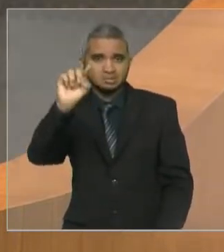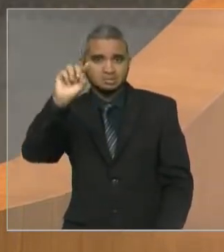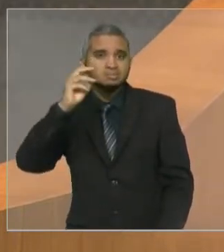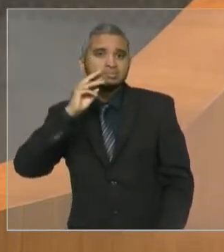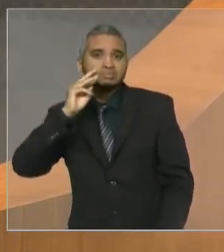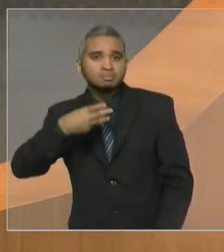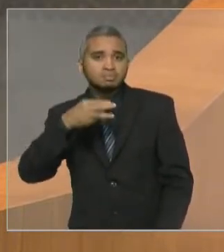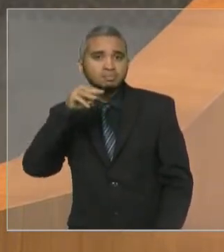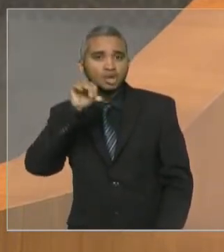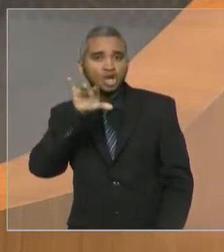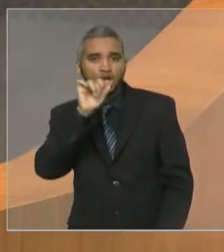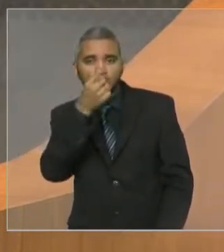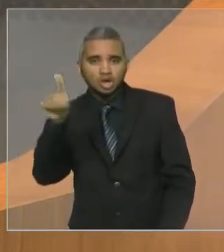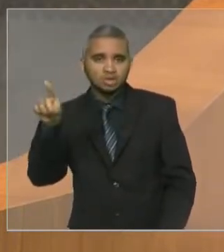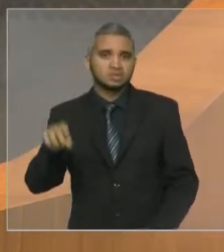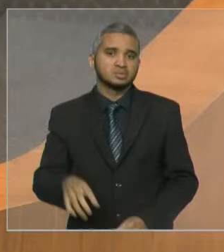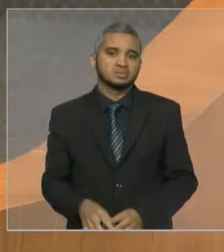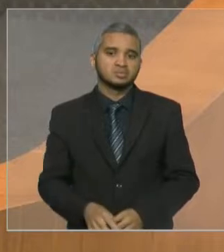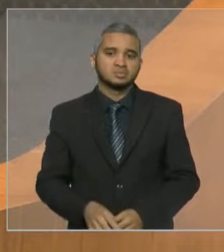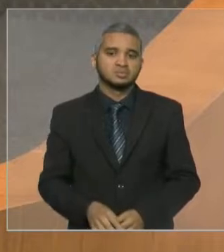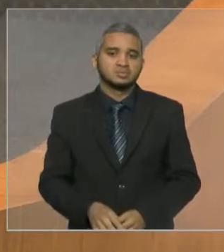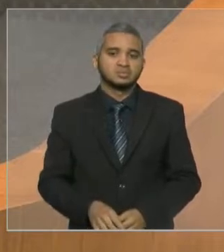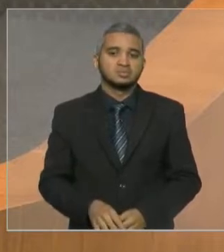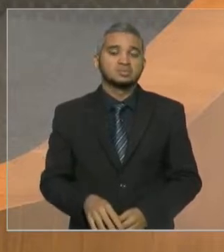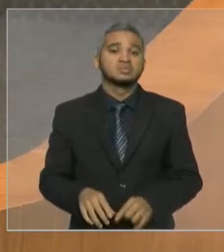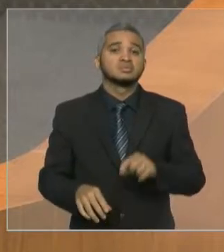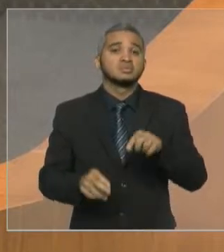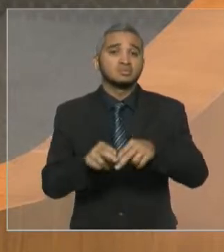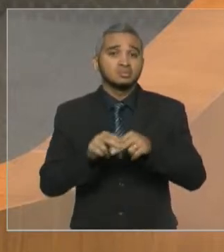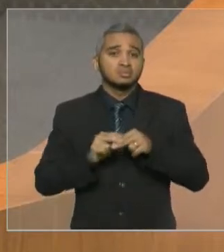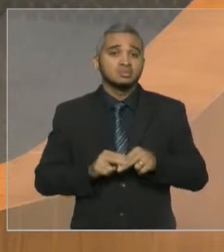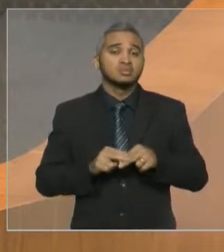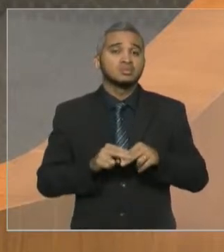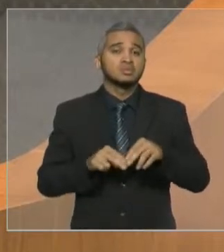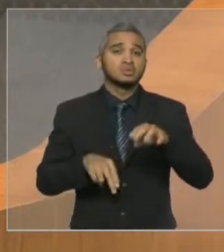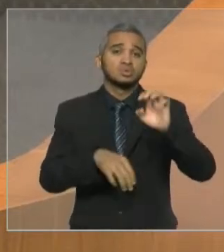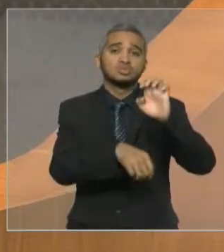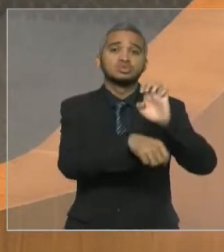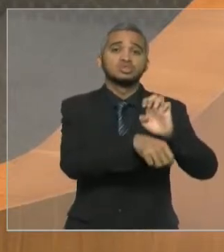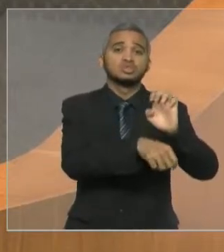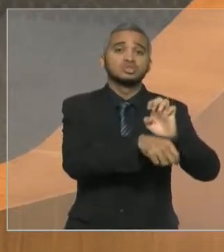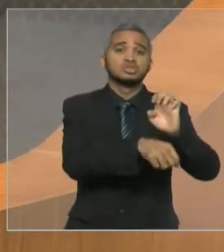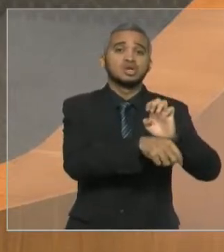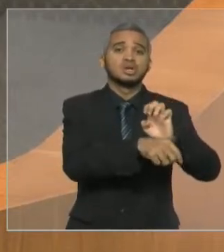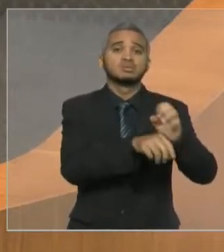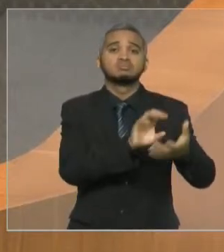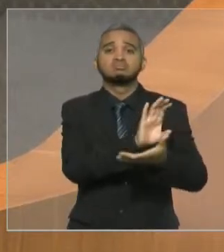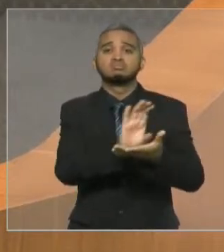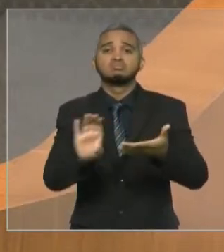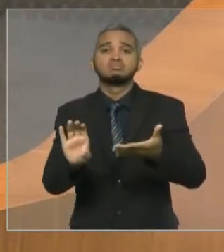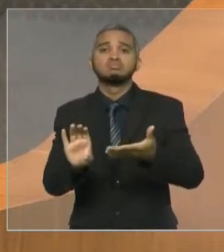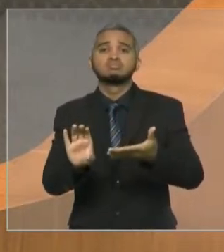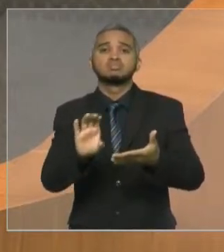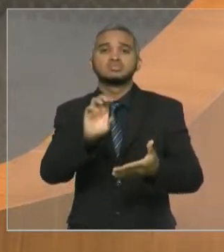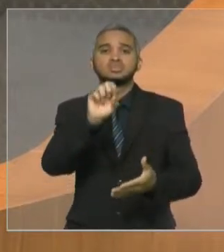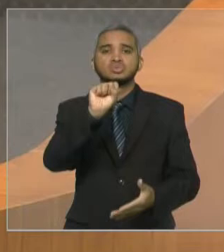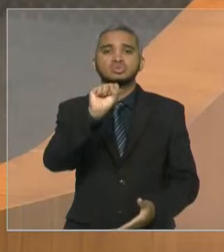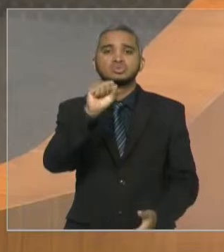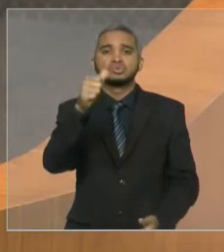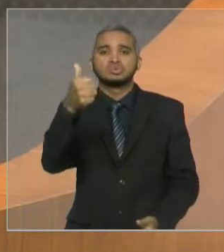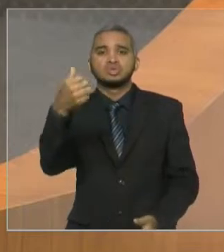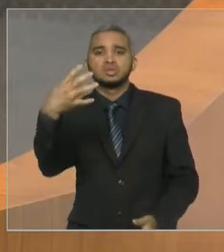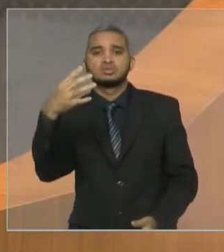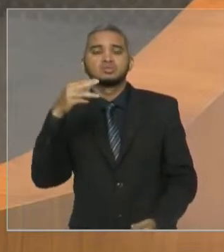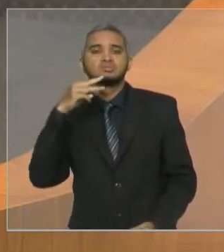A contribuição patronal, ou seja, a contribuição do Estado, gira em torno de 814 milhões